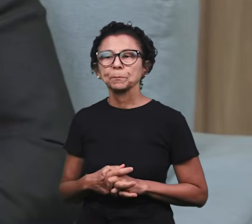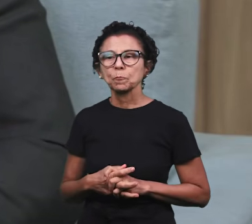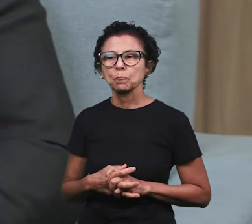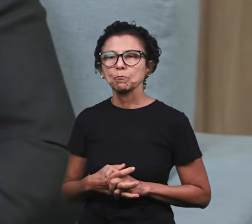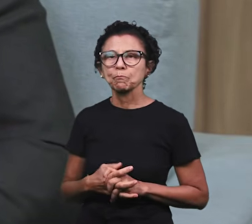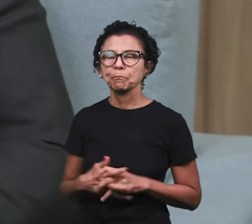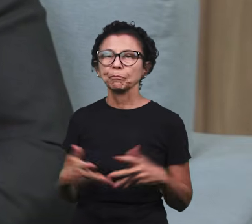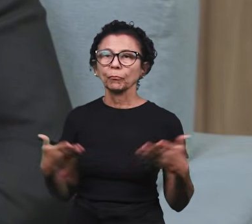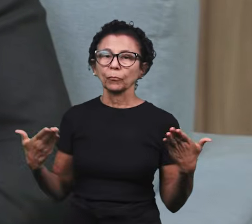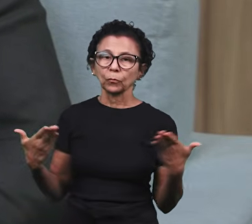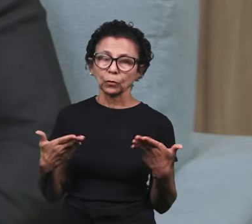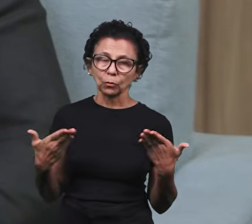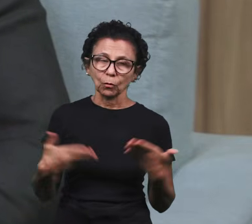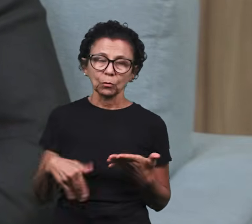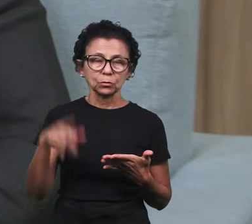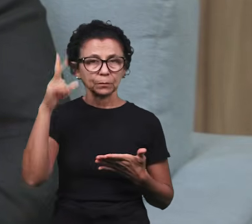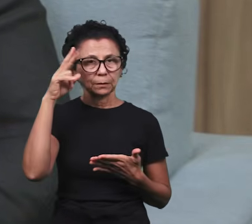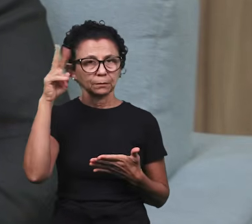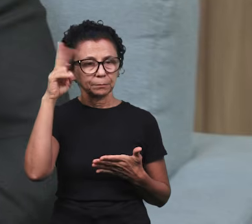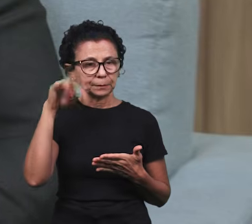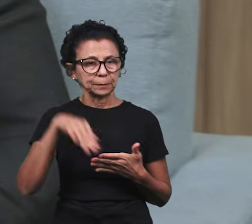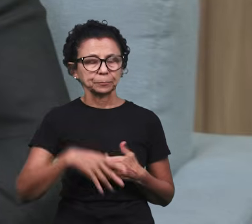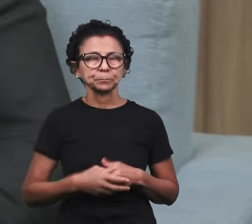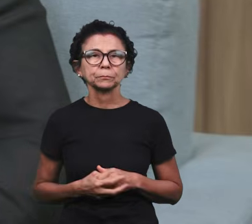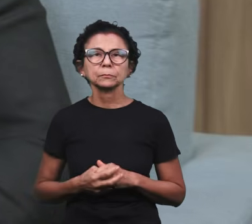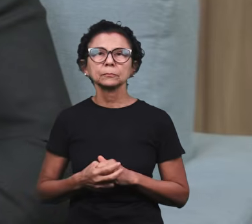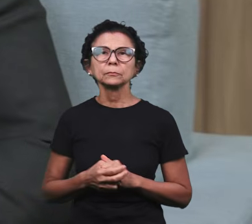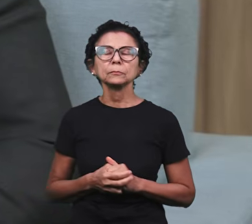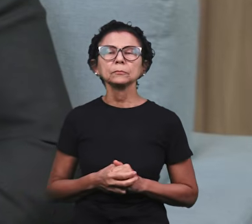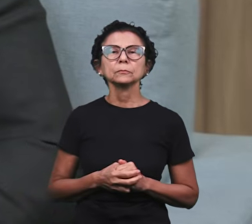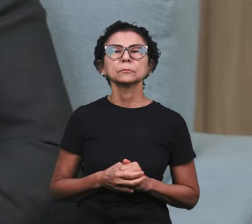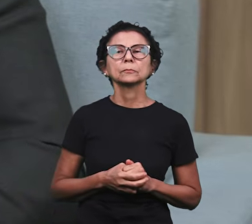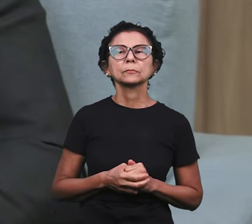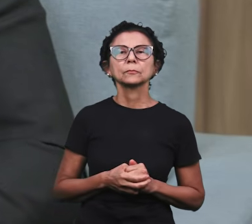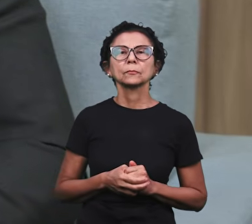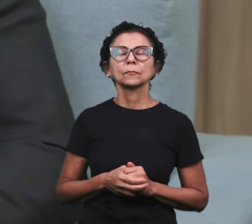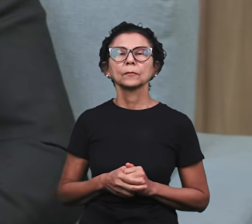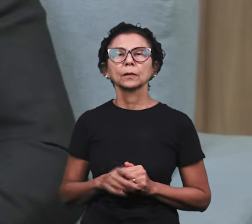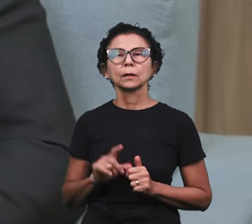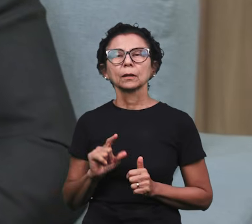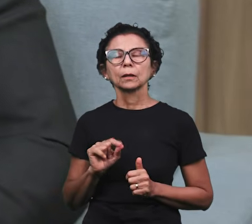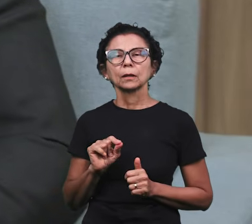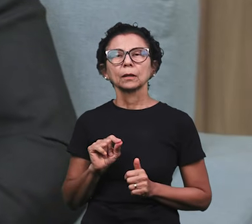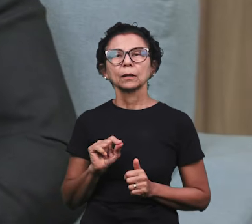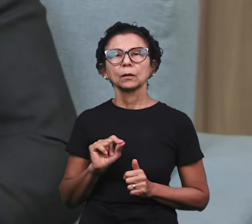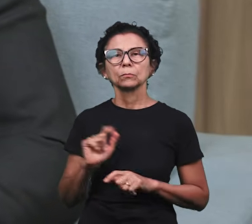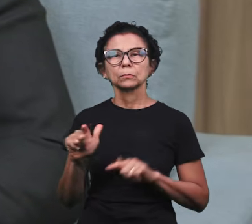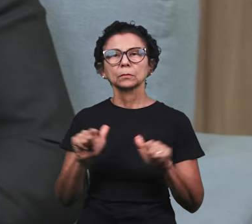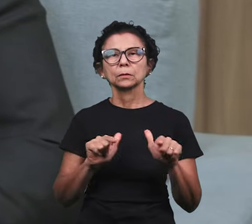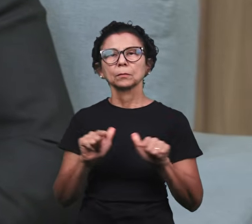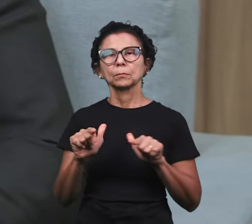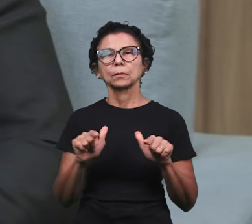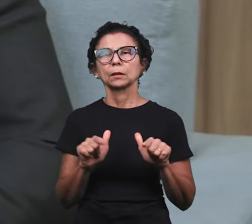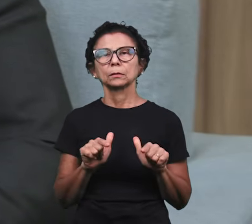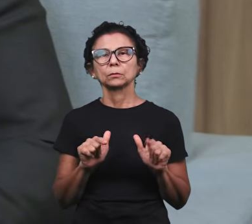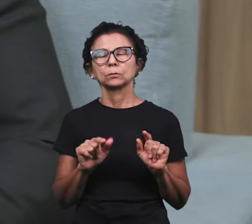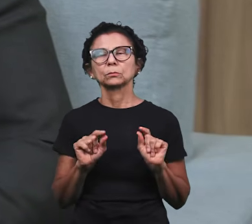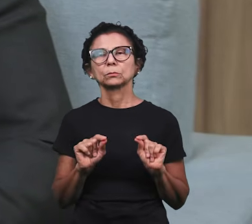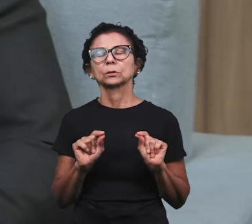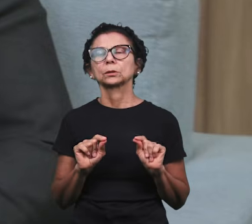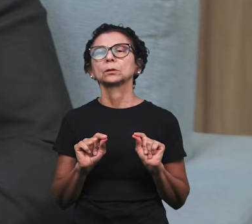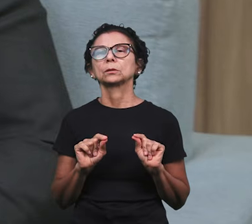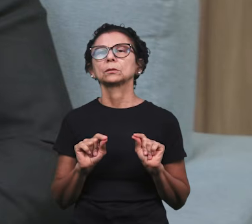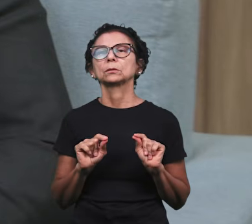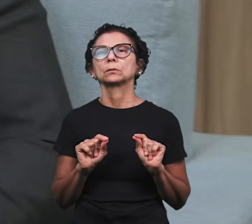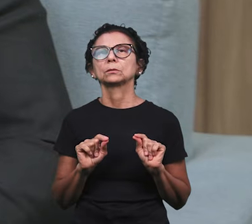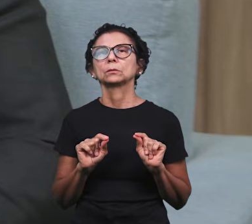hoje, nesse episódio também, a uma assistência que está acontecendo, um trabalho que